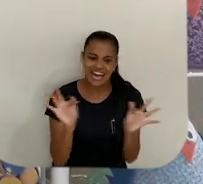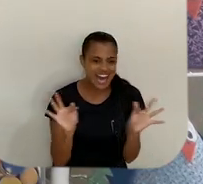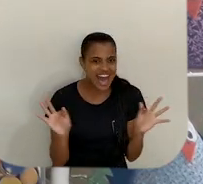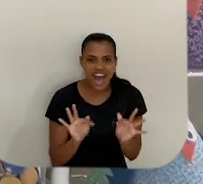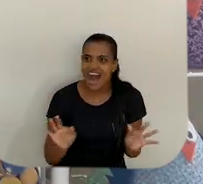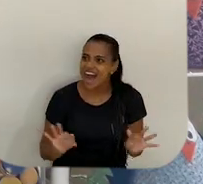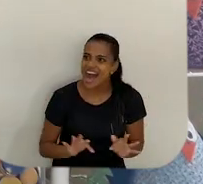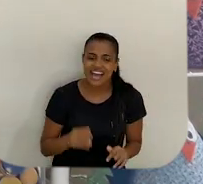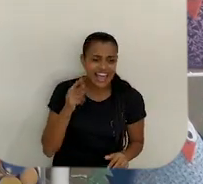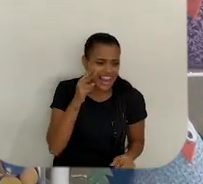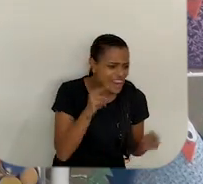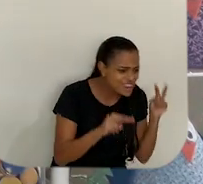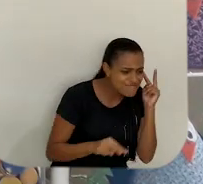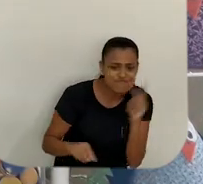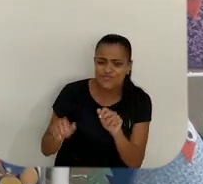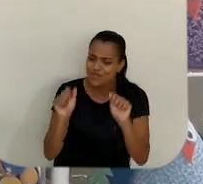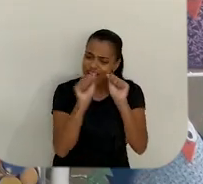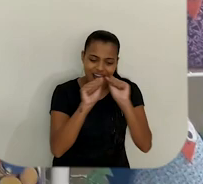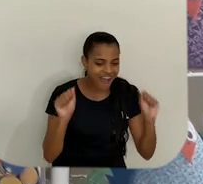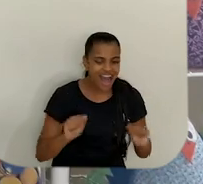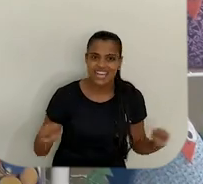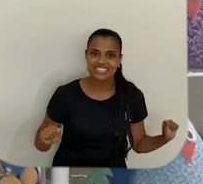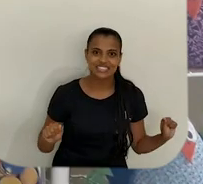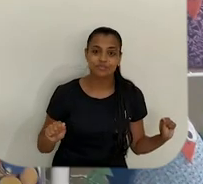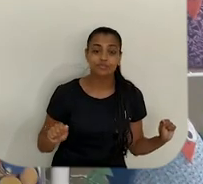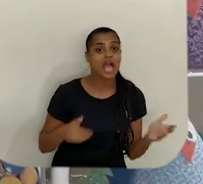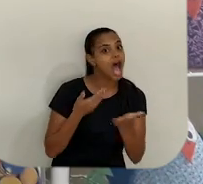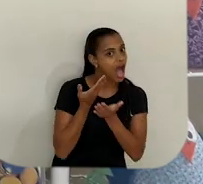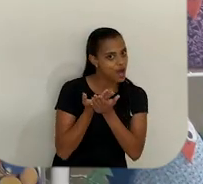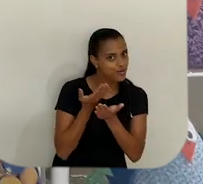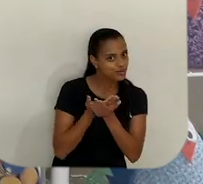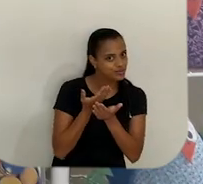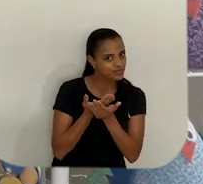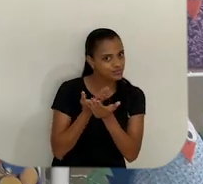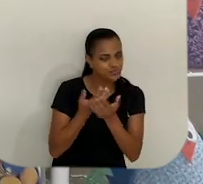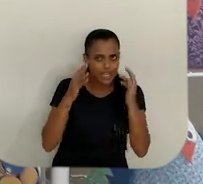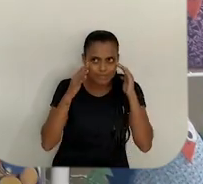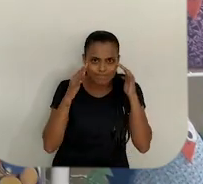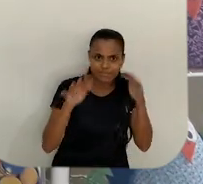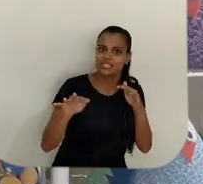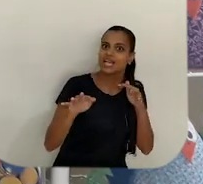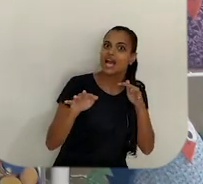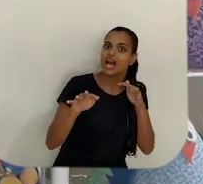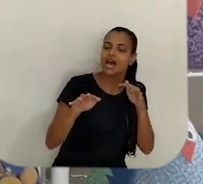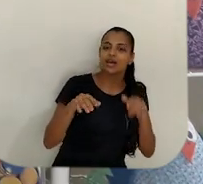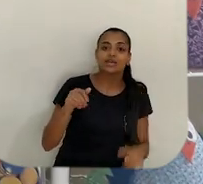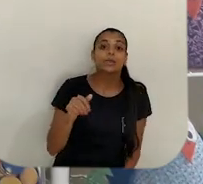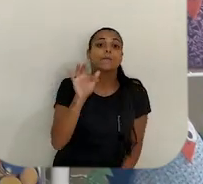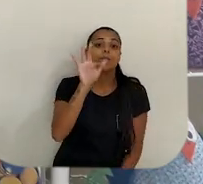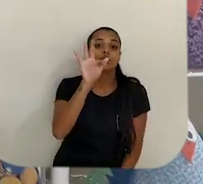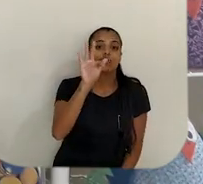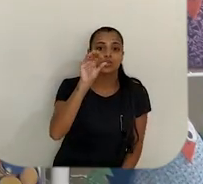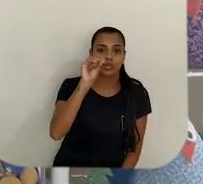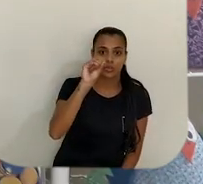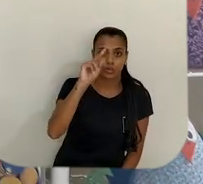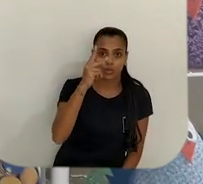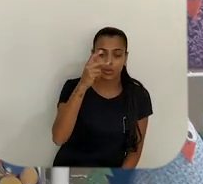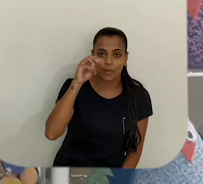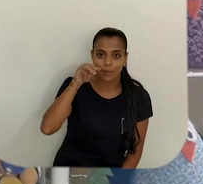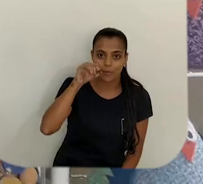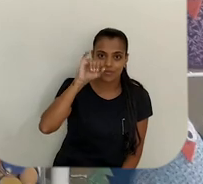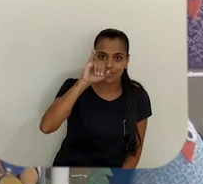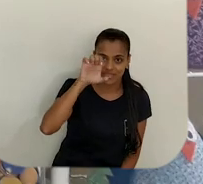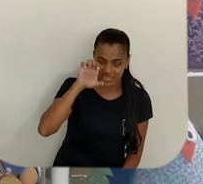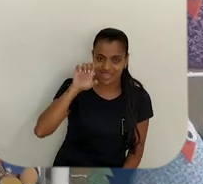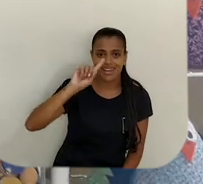ficou muito empolgado porque percebeu que esteve no meio da arte na aula no mundo descobriu que artista